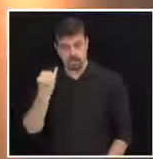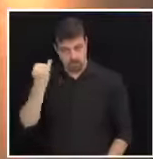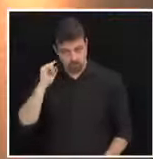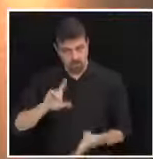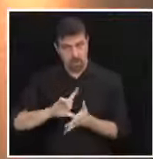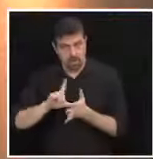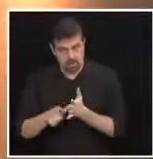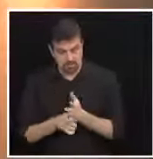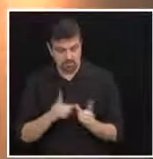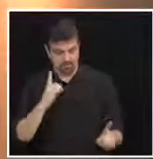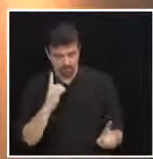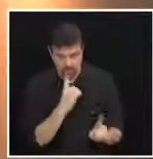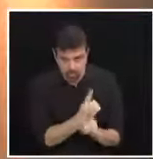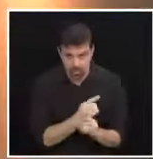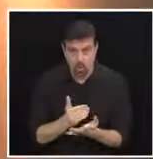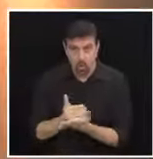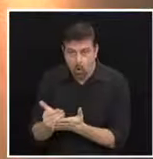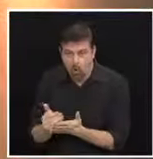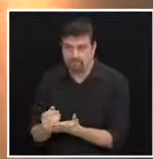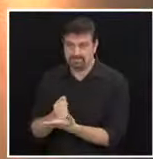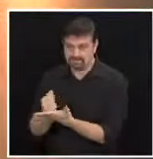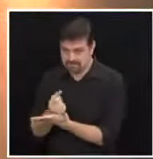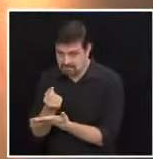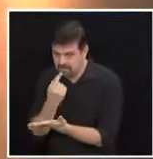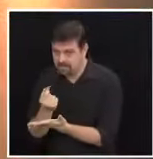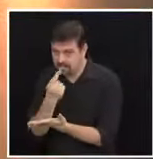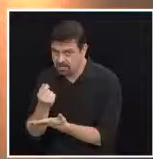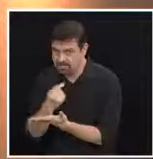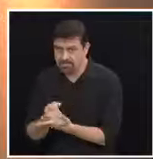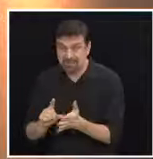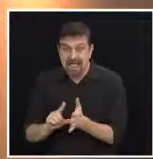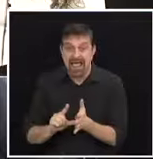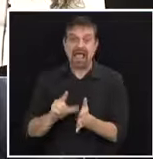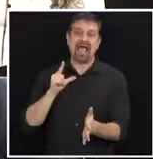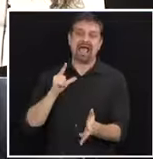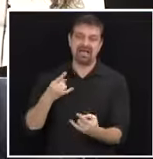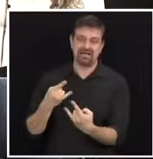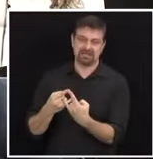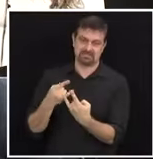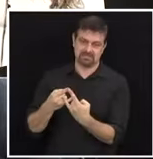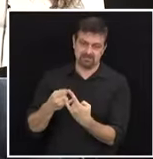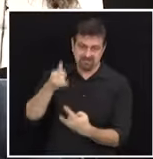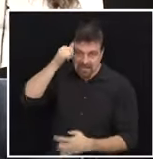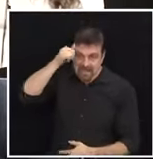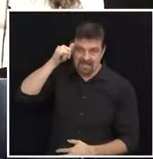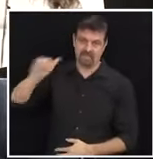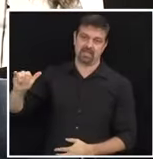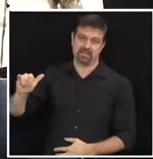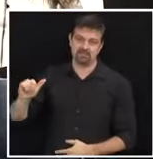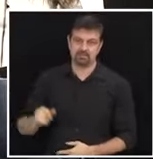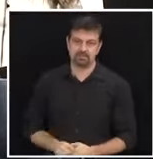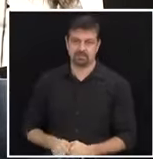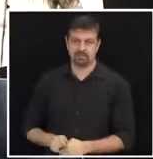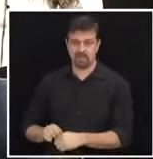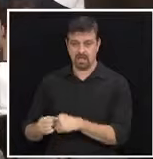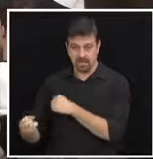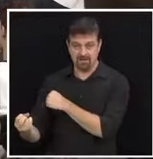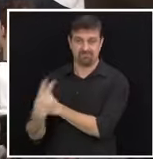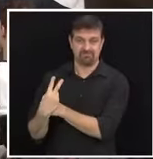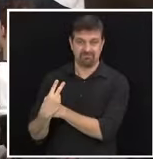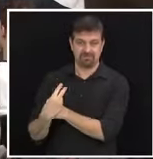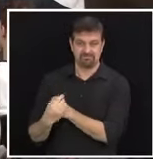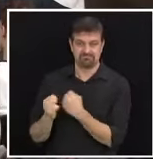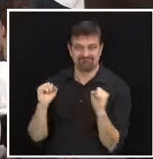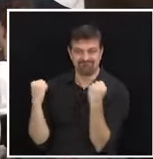teste, encaminhar o tratamento. Mas o mais importante é a prevenção antes de vocês né, se contaminar com o vírus. Então a gente bate